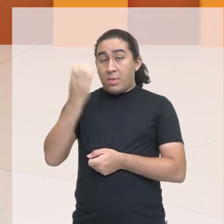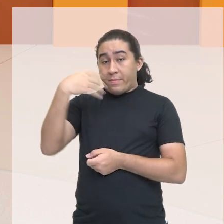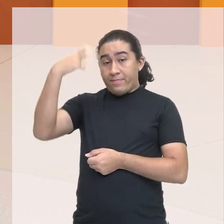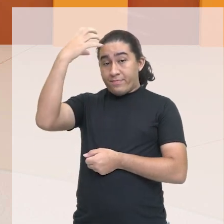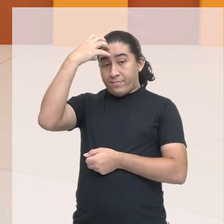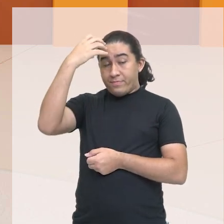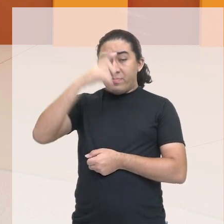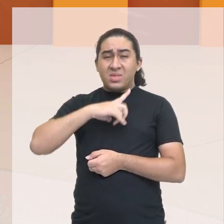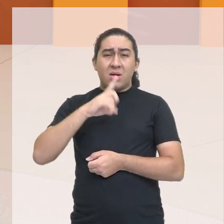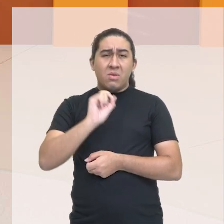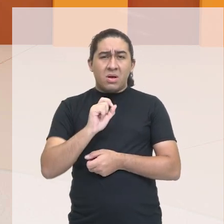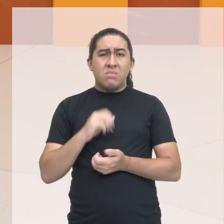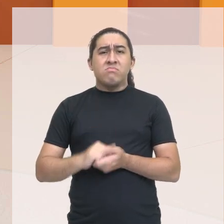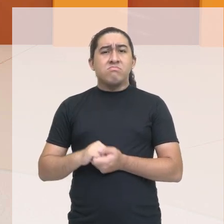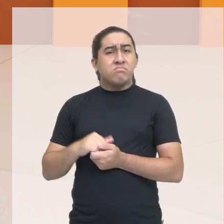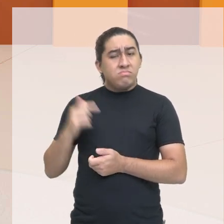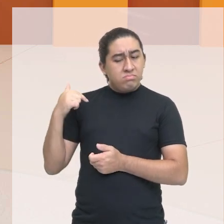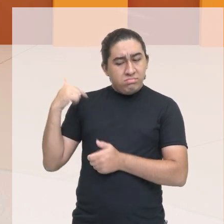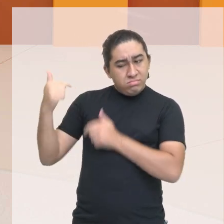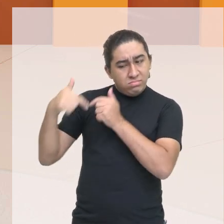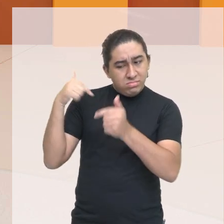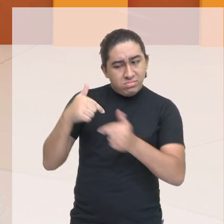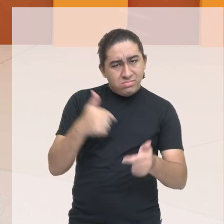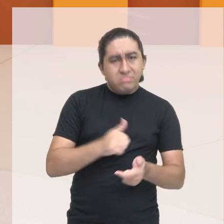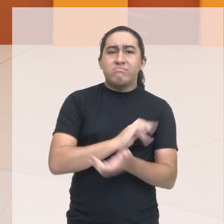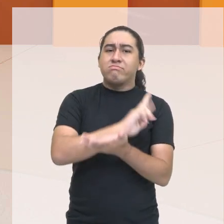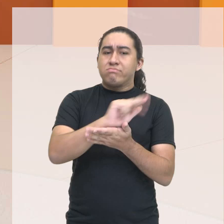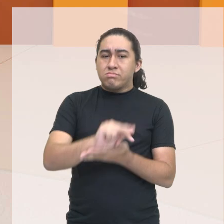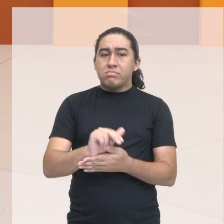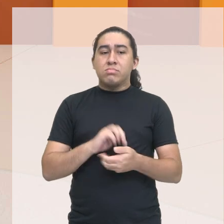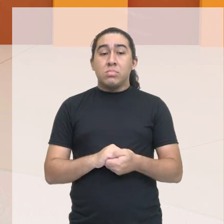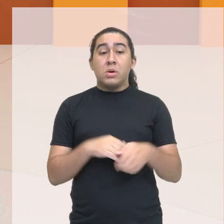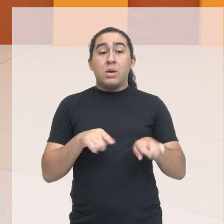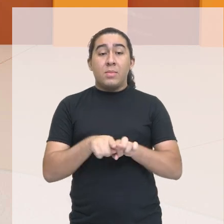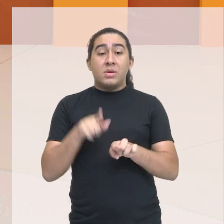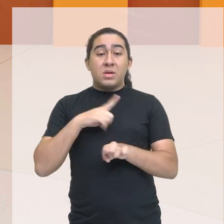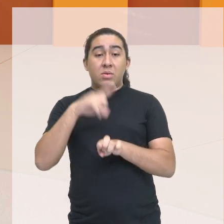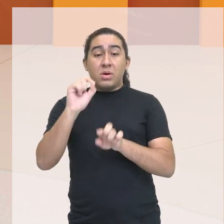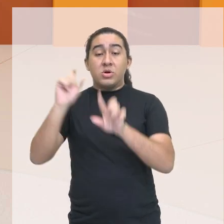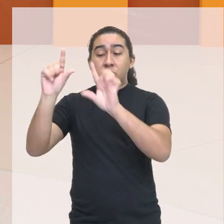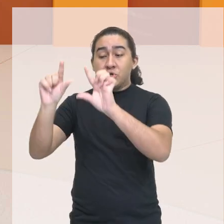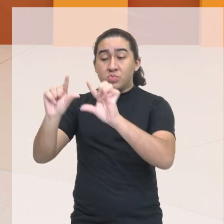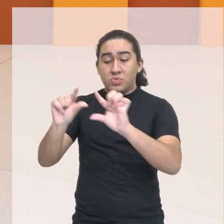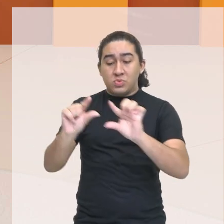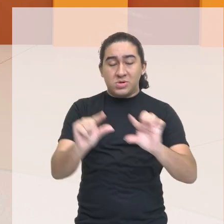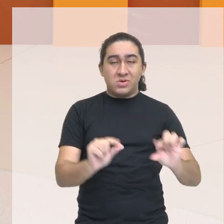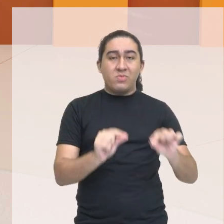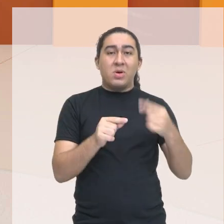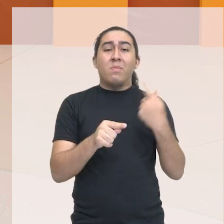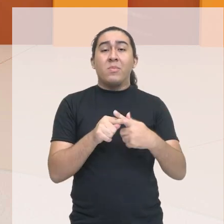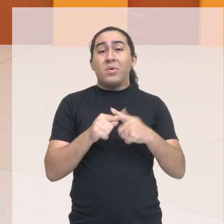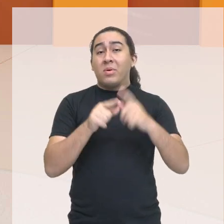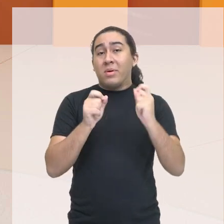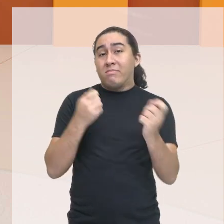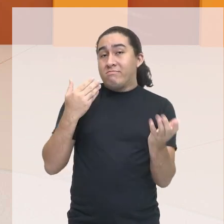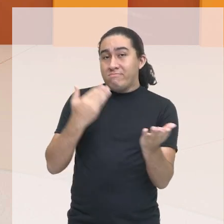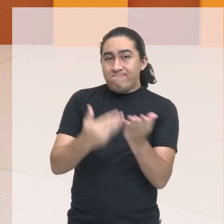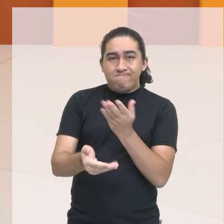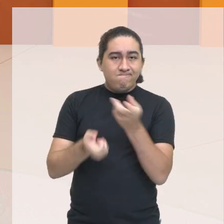uma dinastia longa, né? E houve um declínio justamente pela